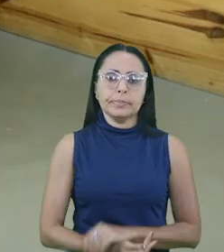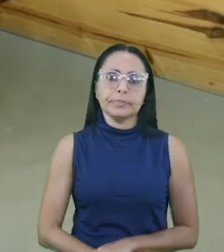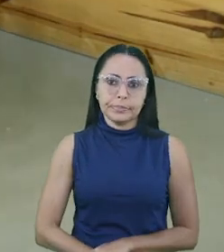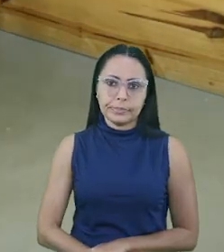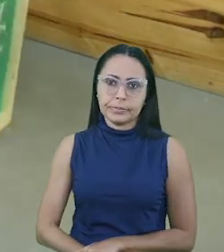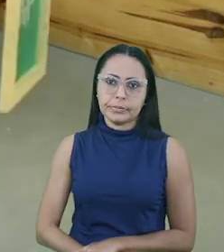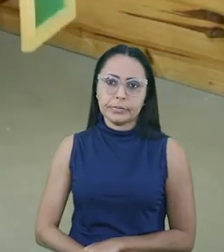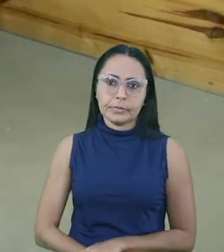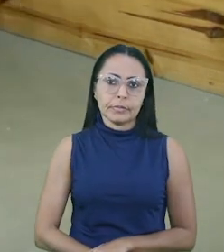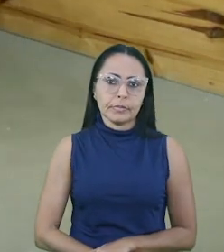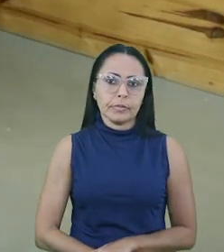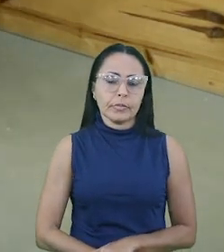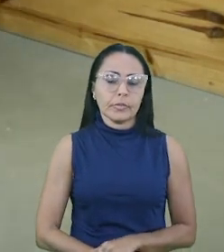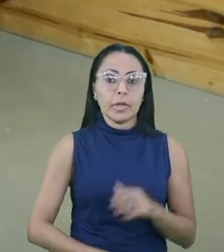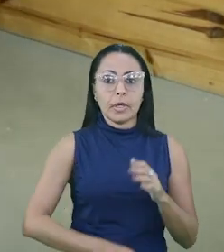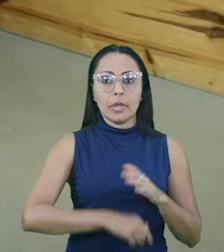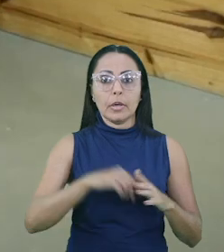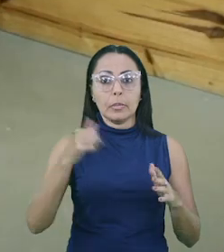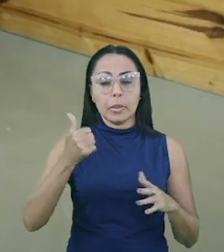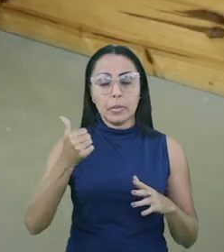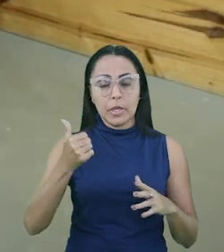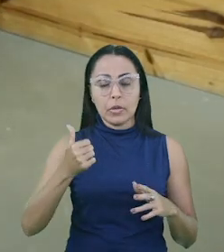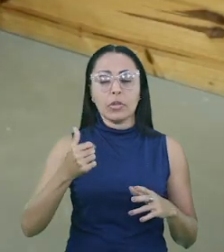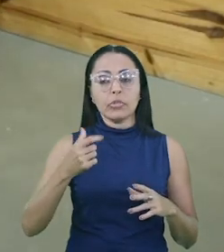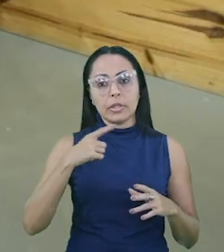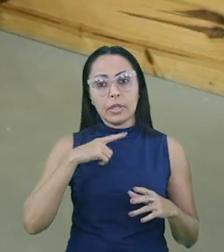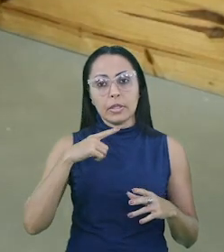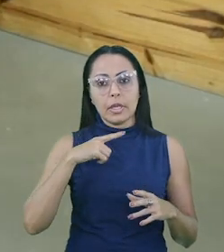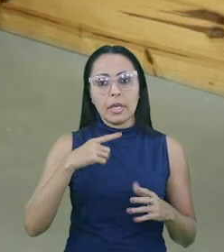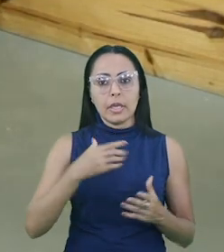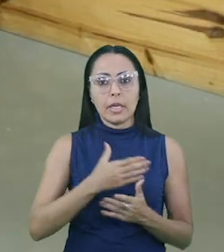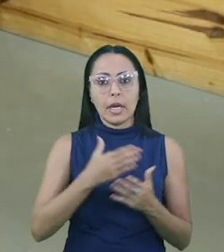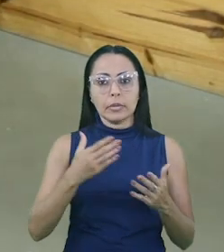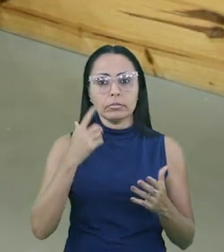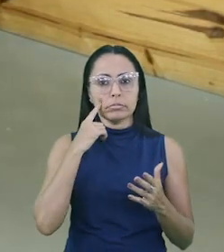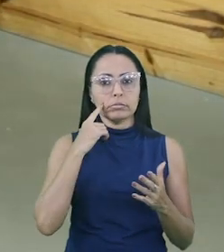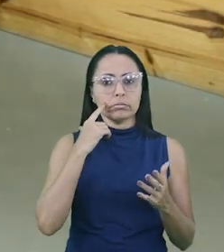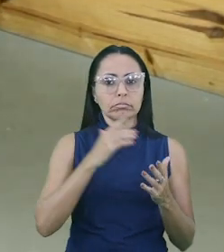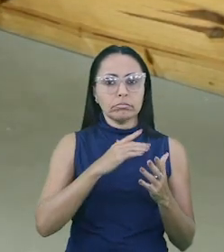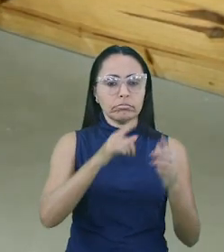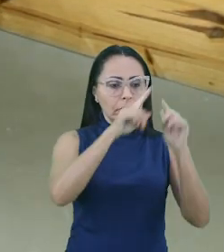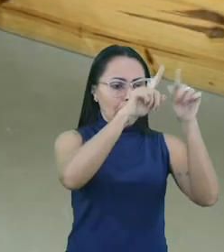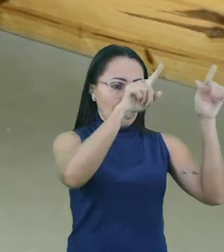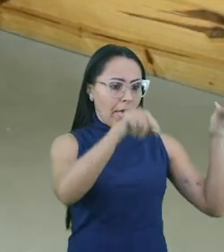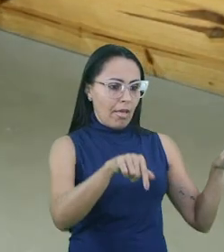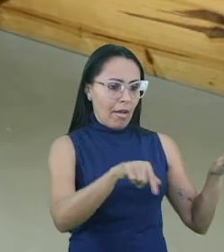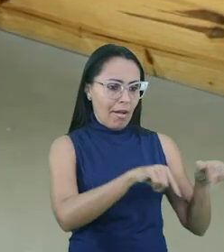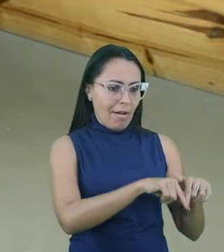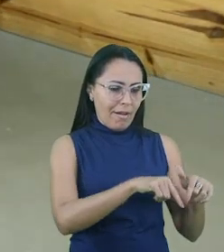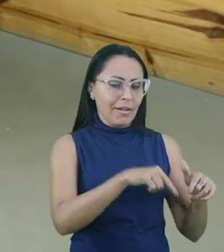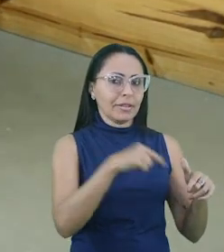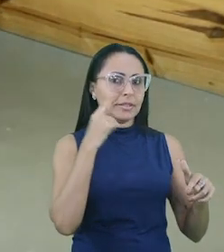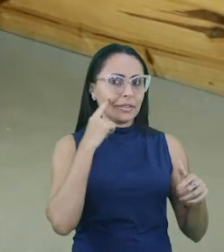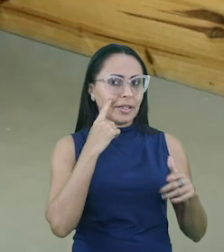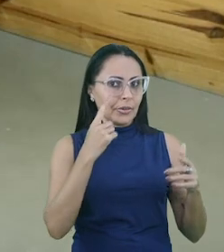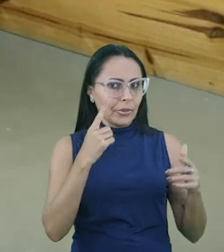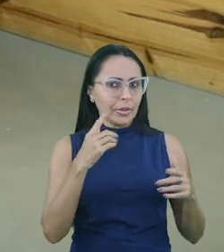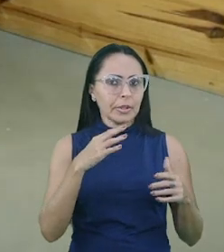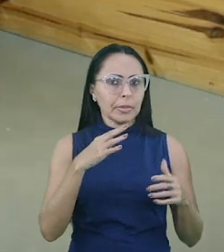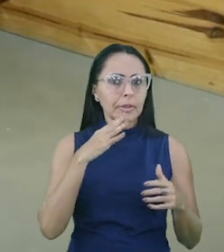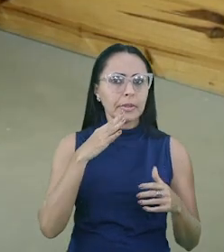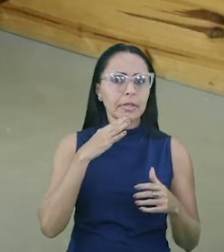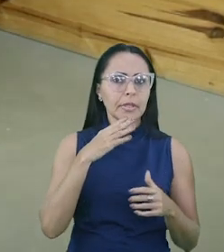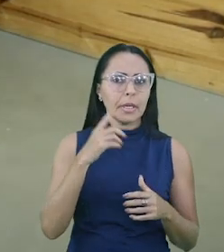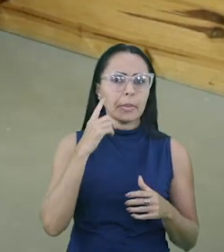Primeiro a gente tem a matriz serigráfica, né, que também é conhecido como a tela. Ela é feita pelo quadro e pelo